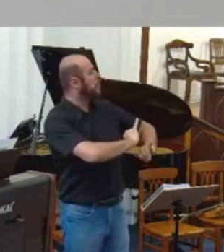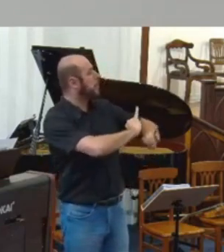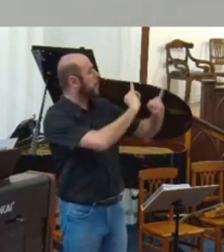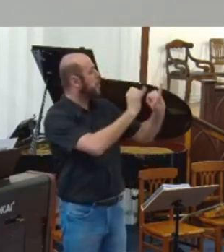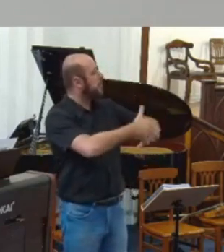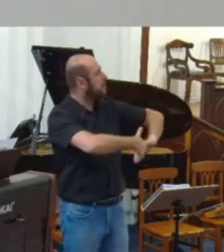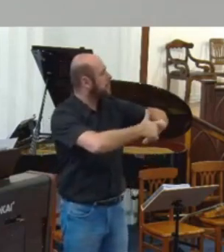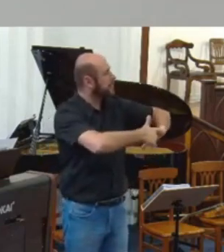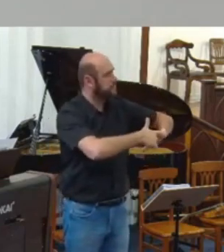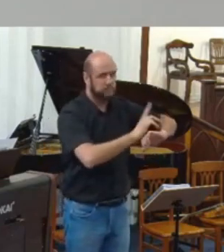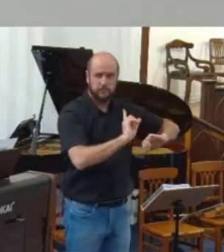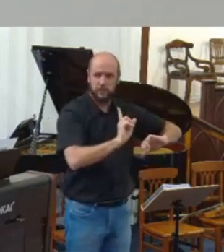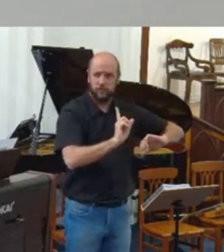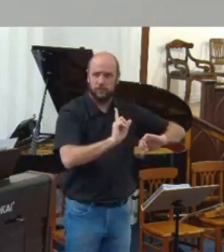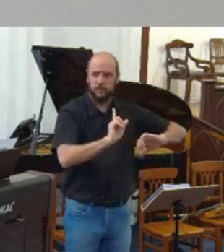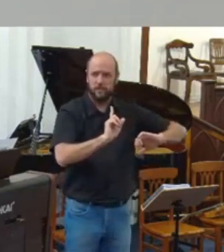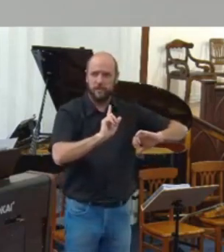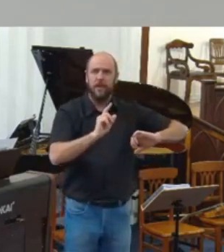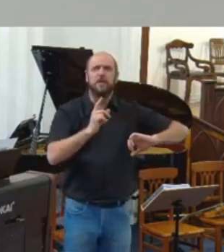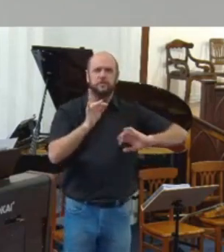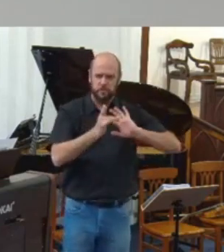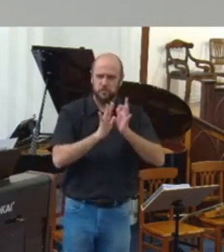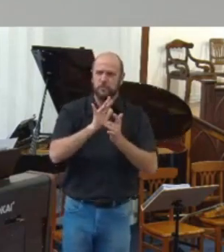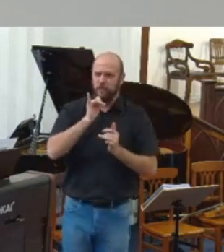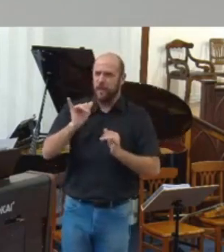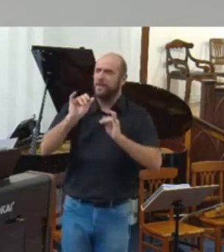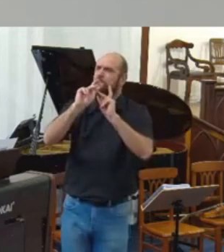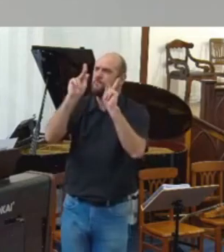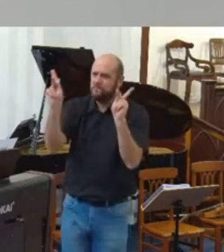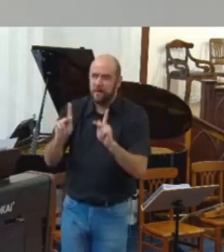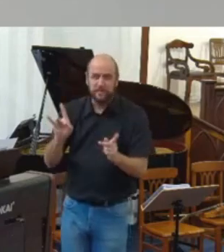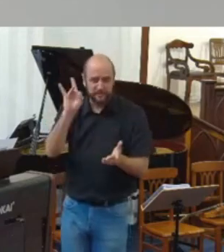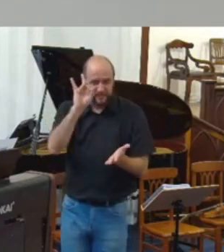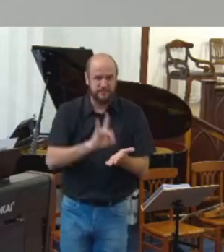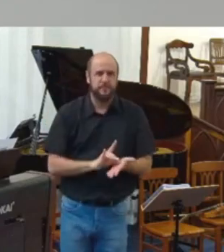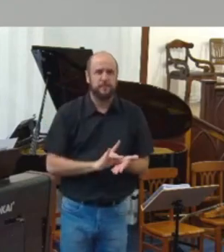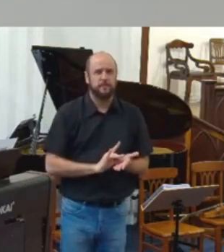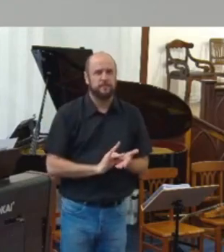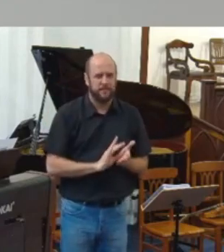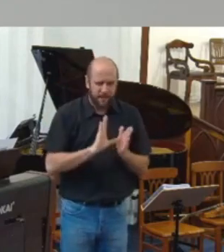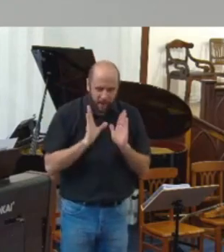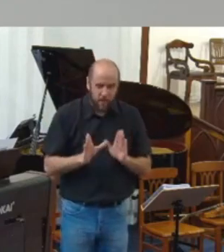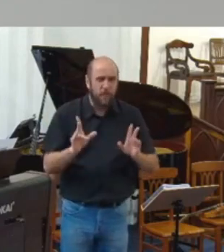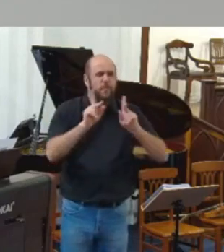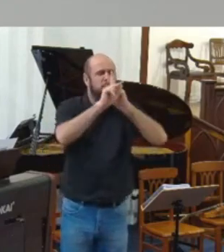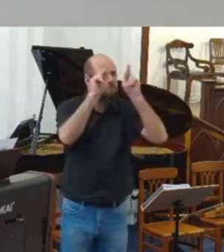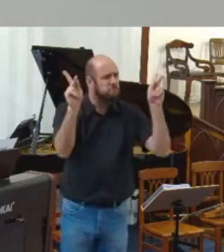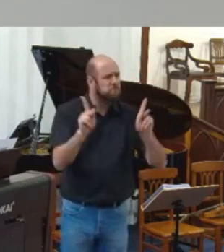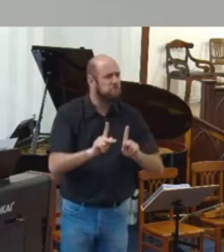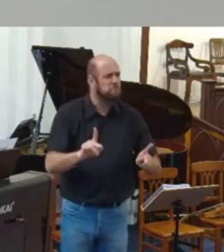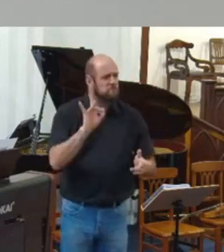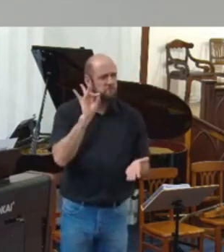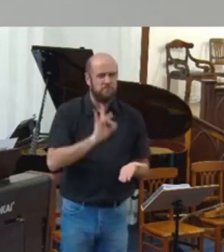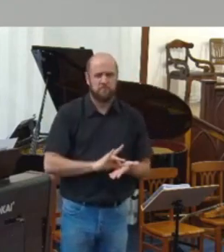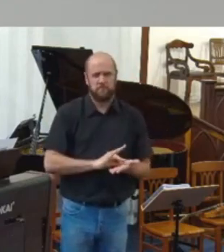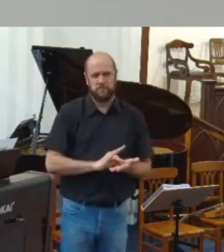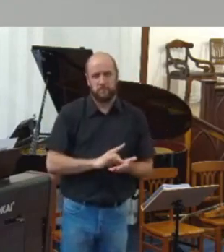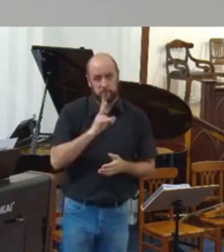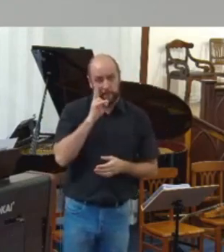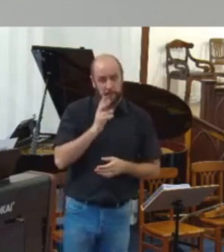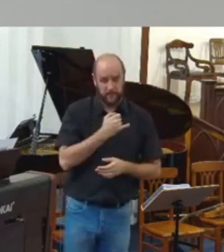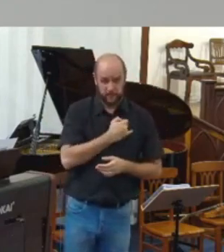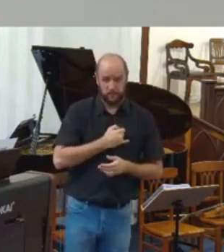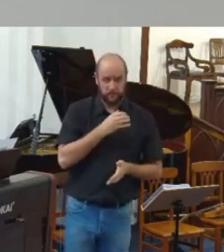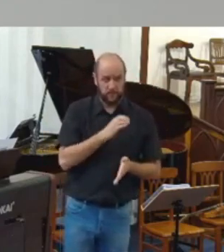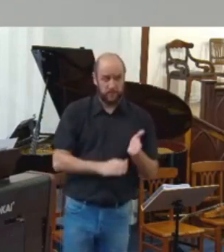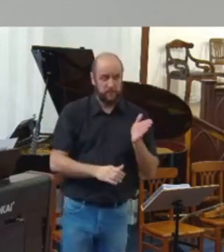judaico. Não, era outra coisa. Agora a proposta era de paz. Nós vemos em João